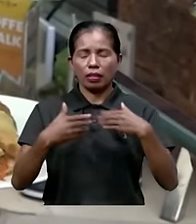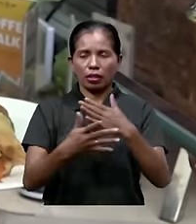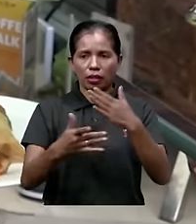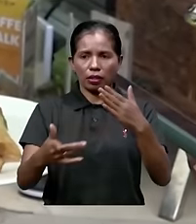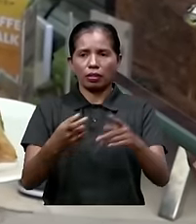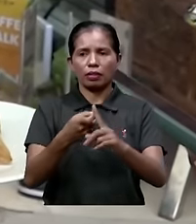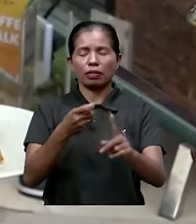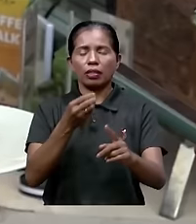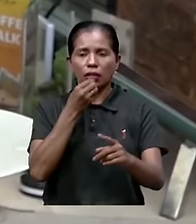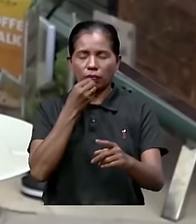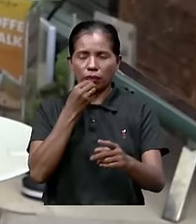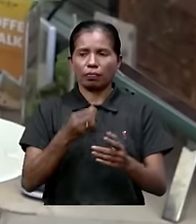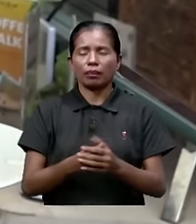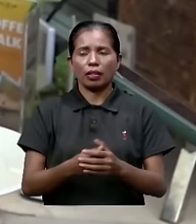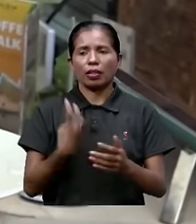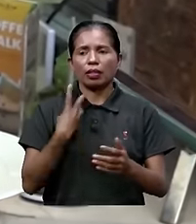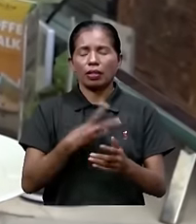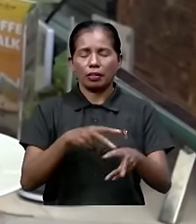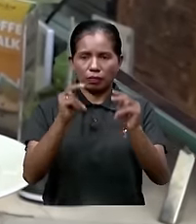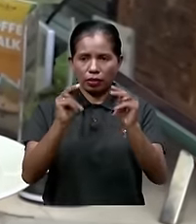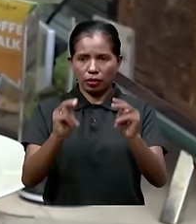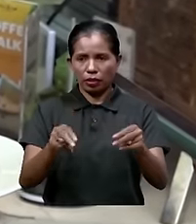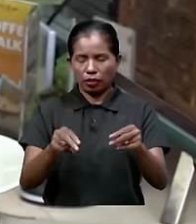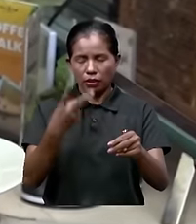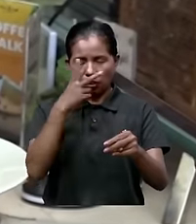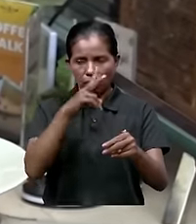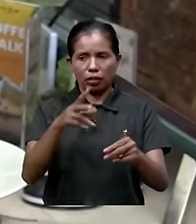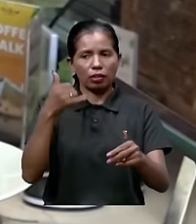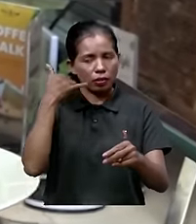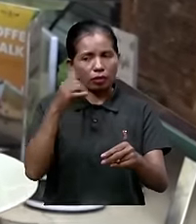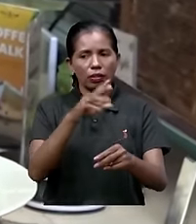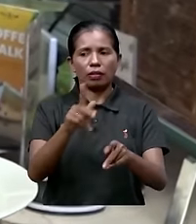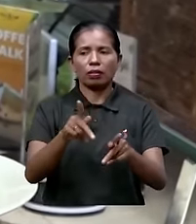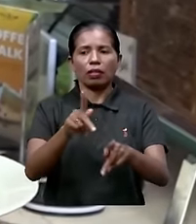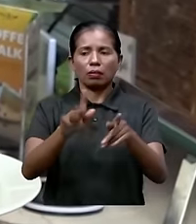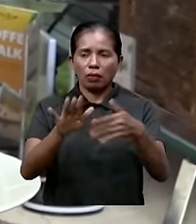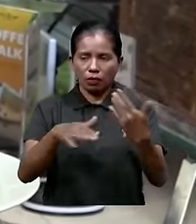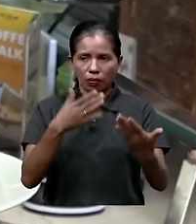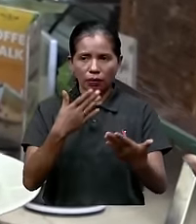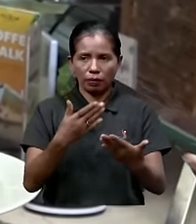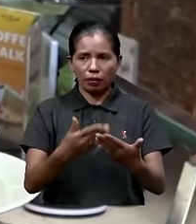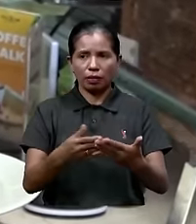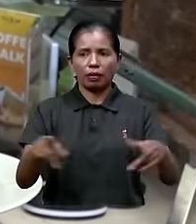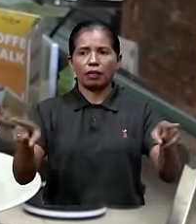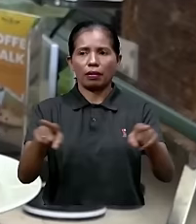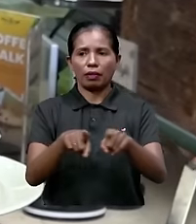quedas o ibum. Então, ita ne, ita precisa ato contacto autoridade relevante sira,